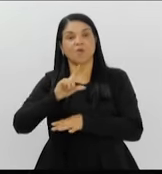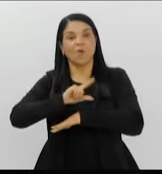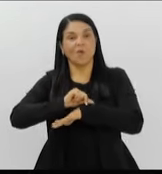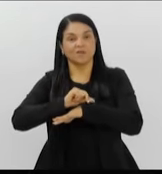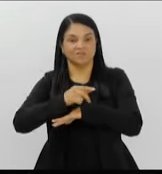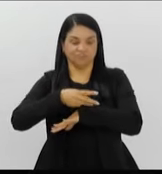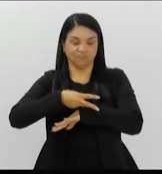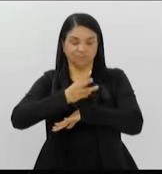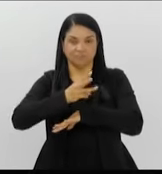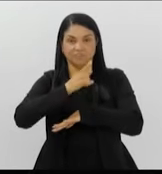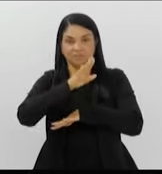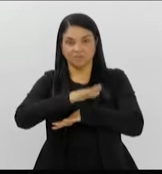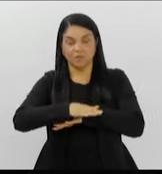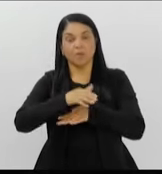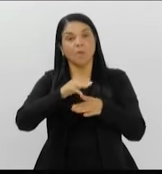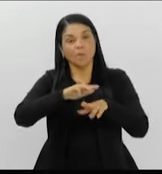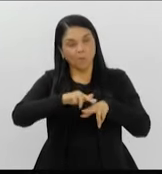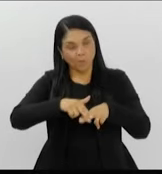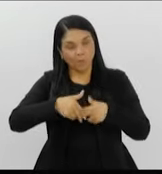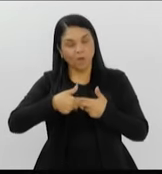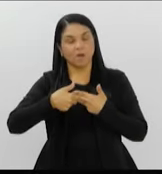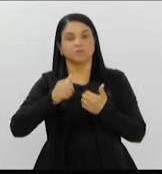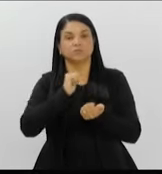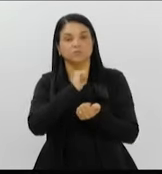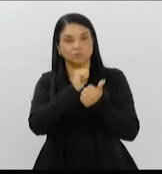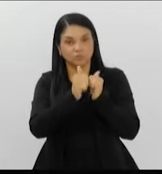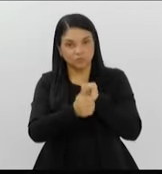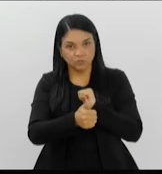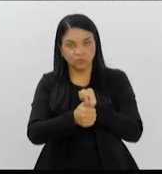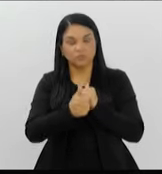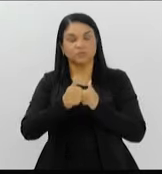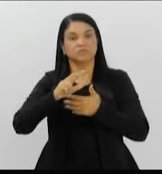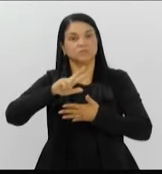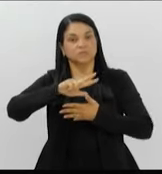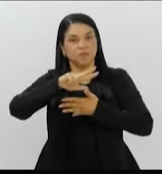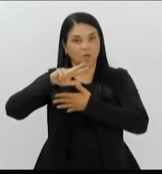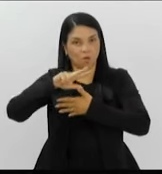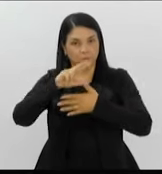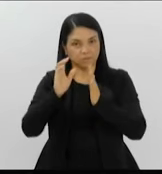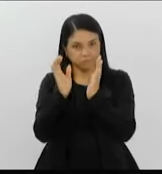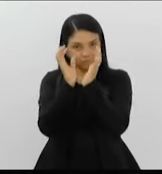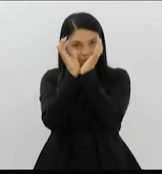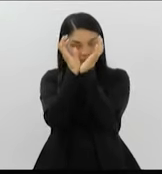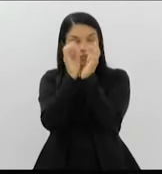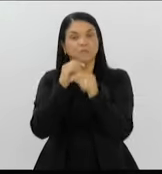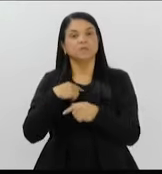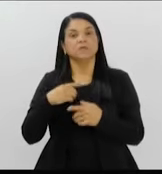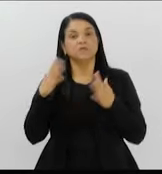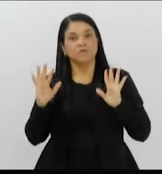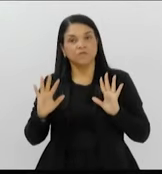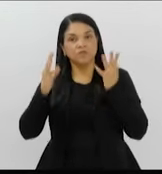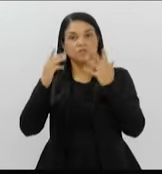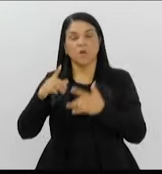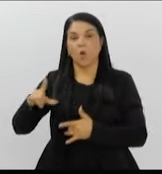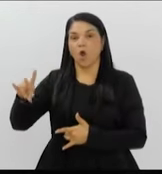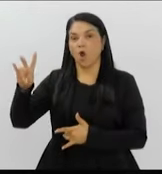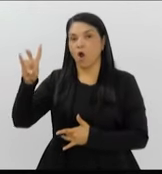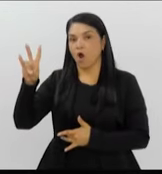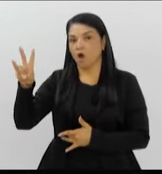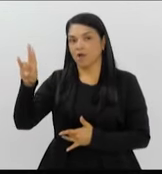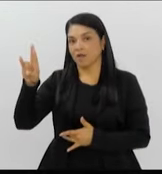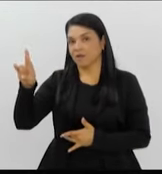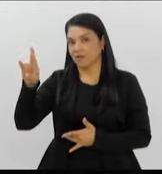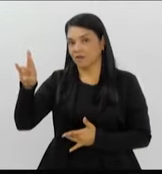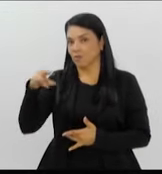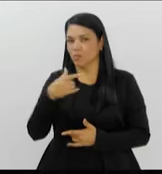dos jogos das quartas de final da Copa Libertadores da América e do Festival Rock in Rio. Não tem ponto